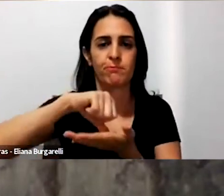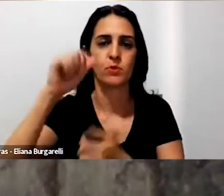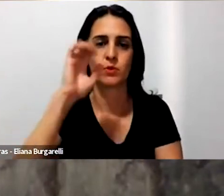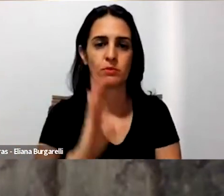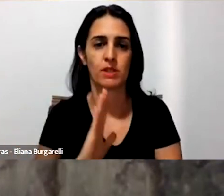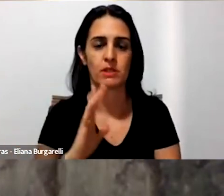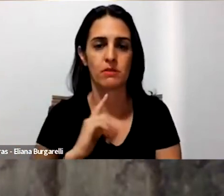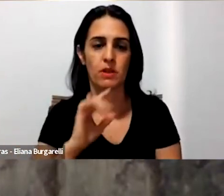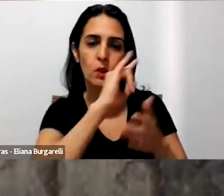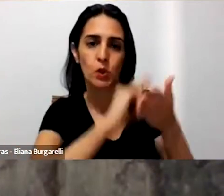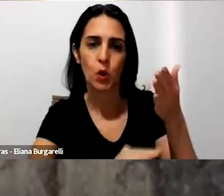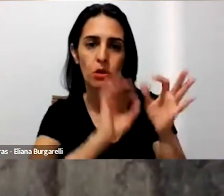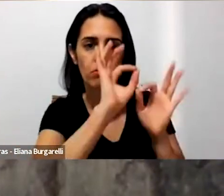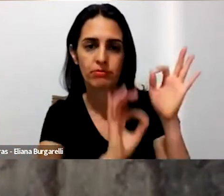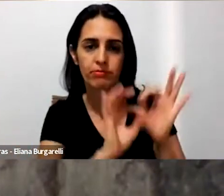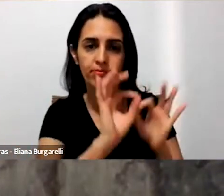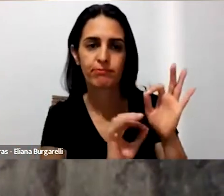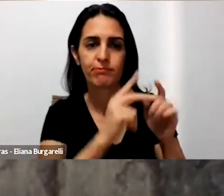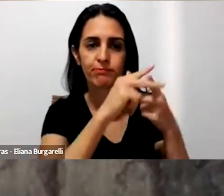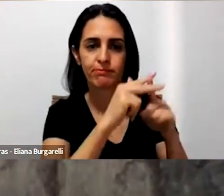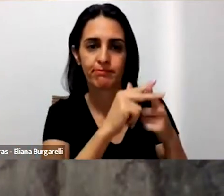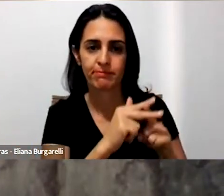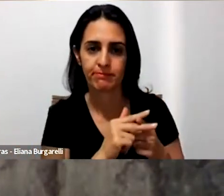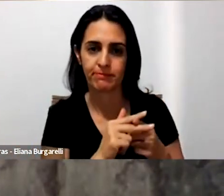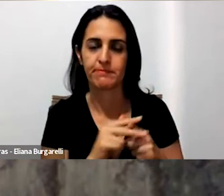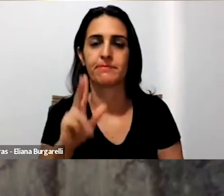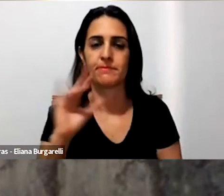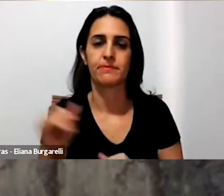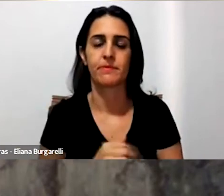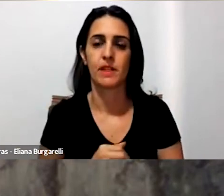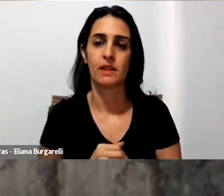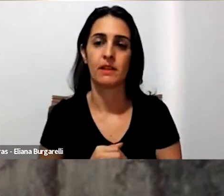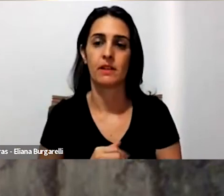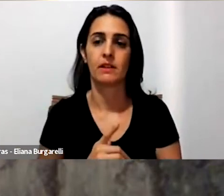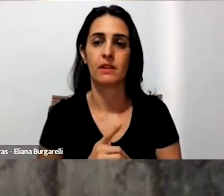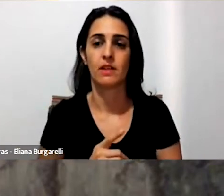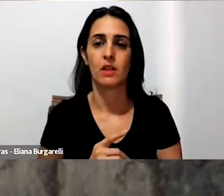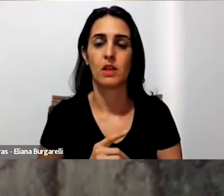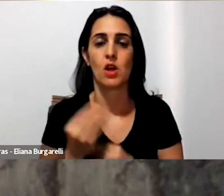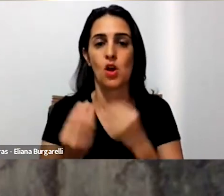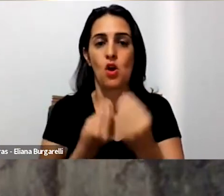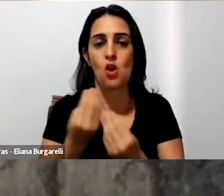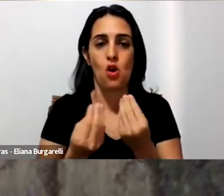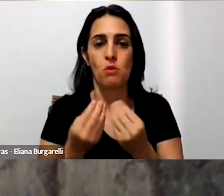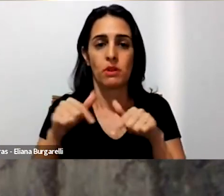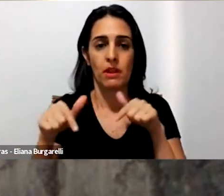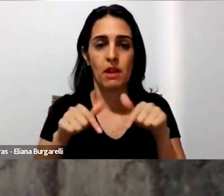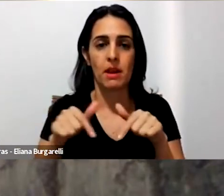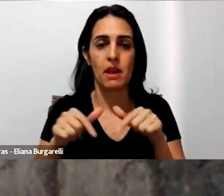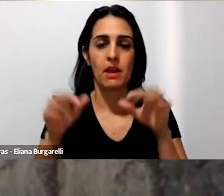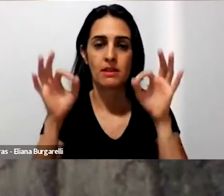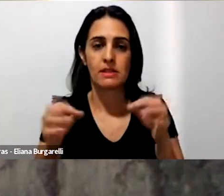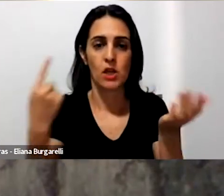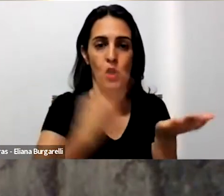uma reorganização total e uma identificação de trabalhar de maneira mais concertada entre os